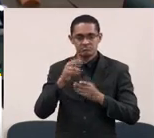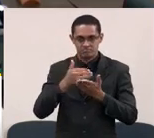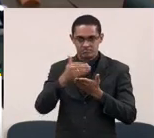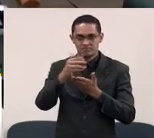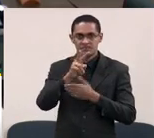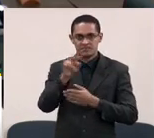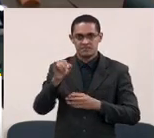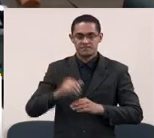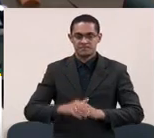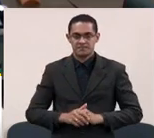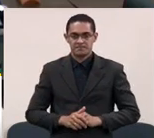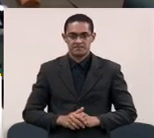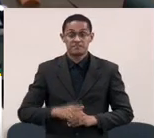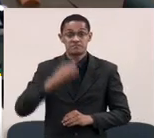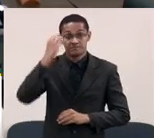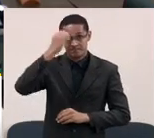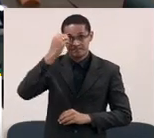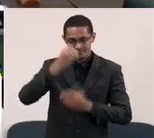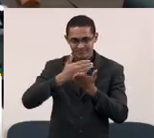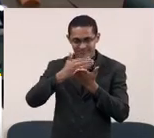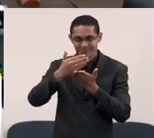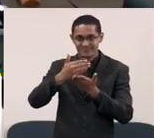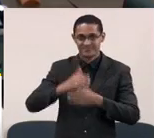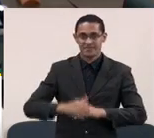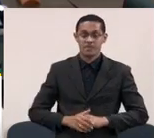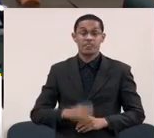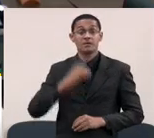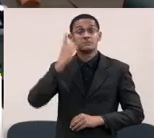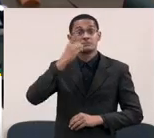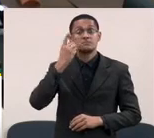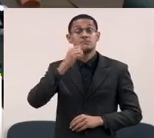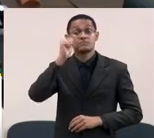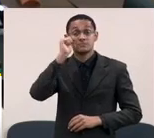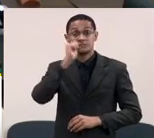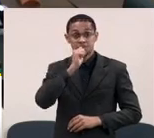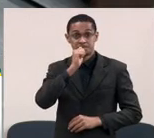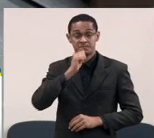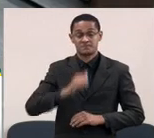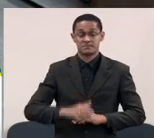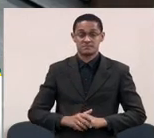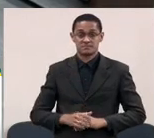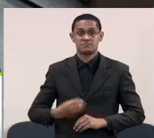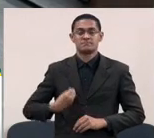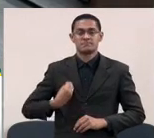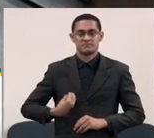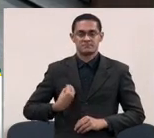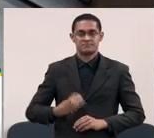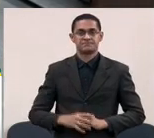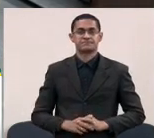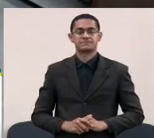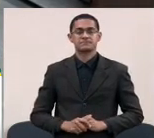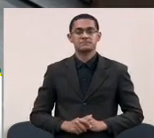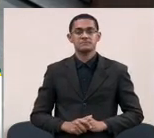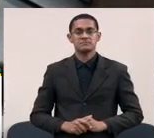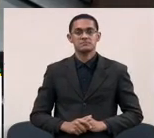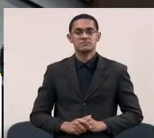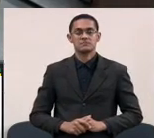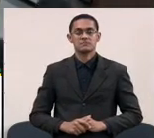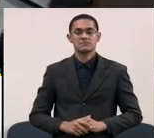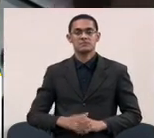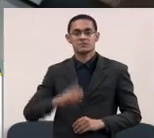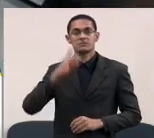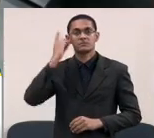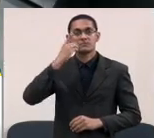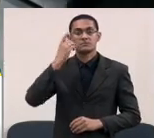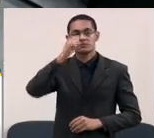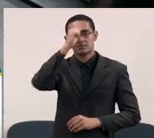Esse é o deputado Oliveira que faz a chamada. Deputada Adilene Souza, do PPL. Presente. Deputada Aline